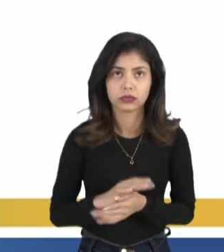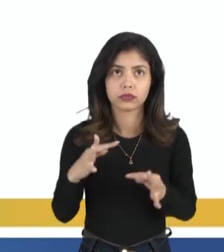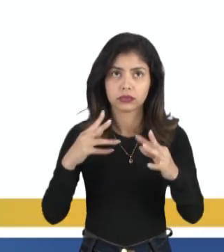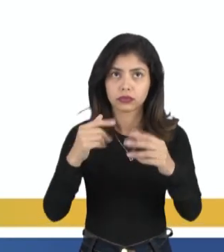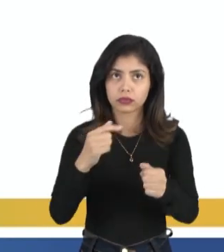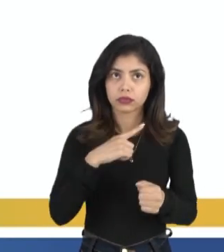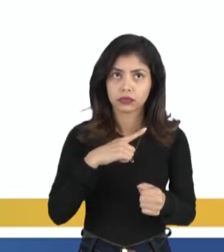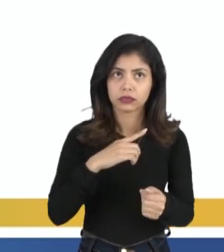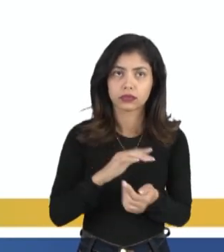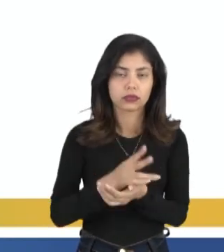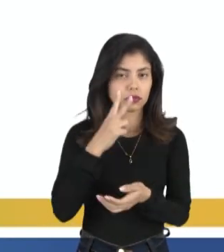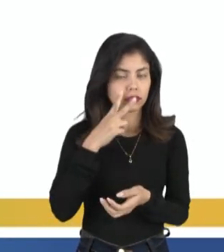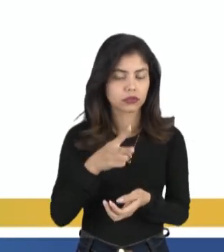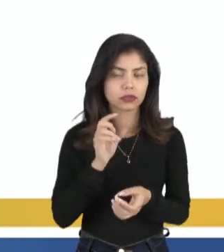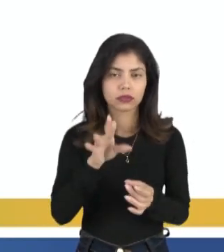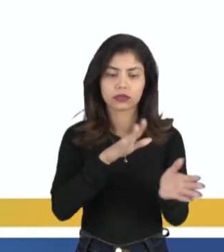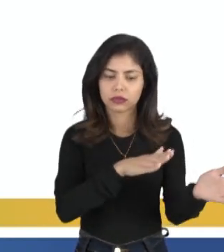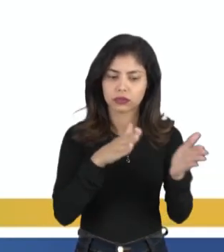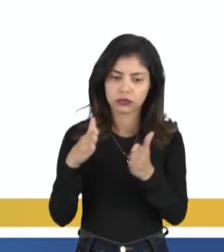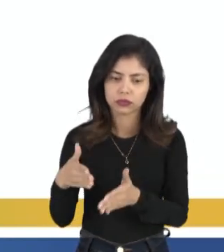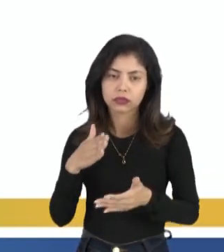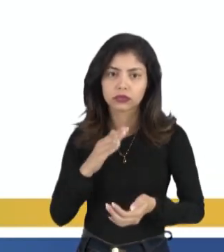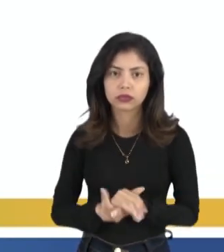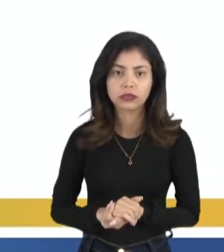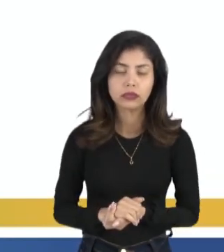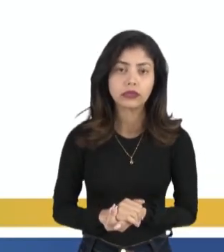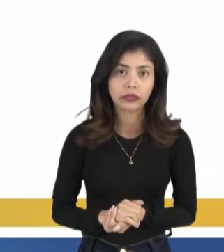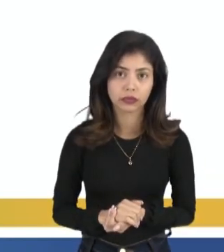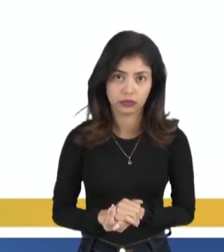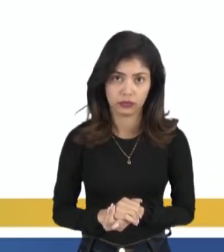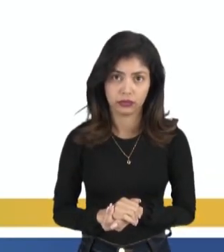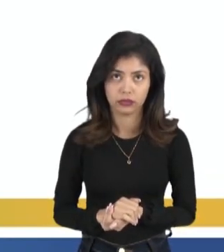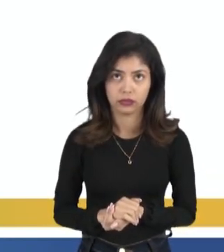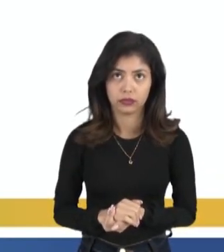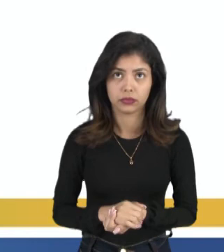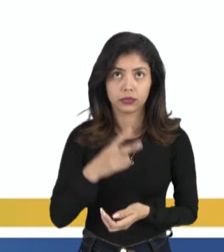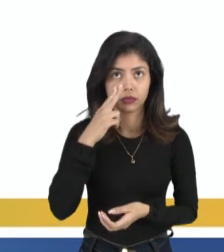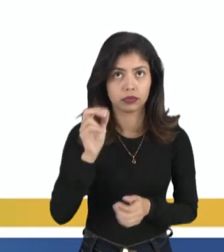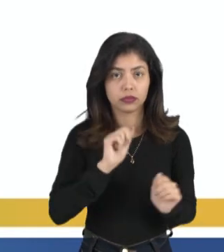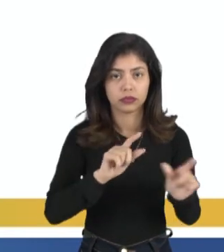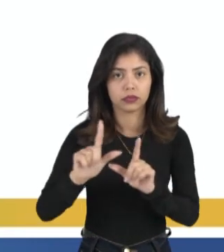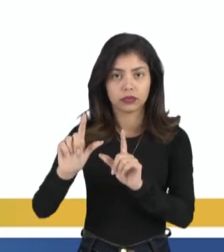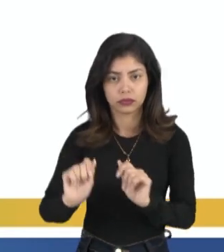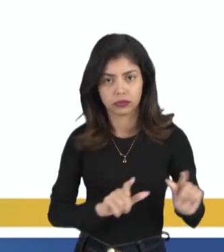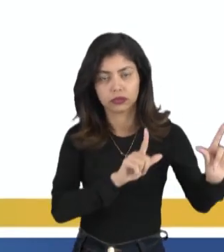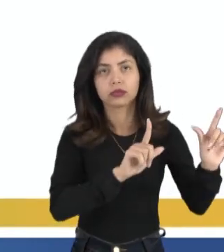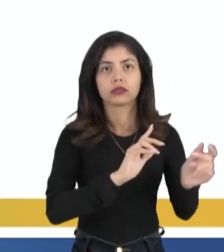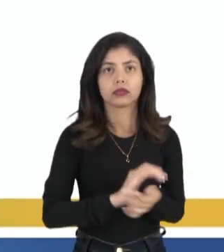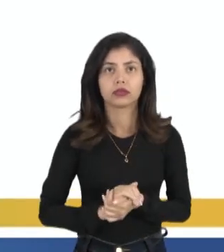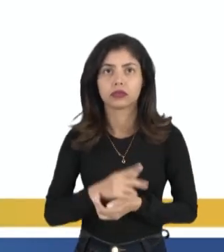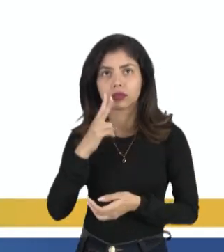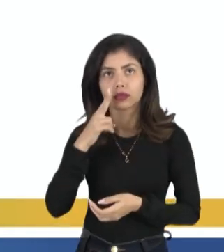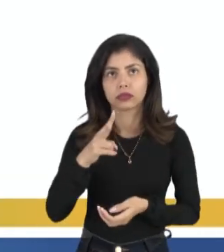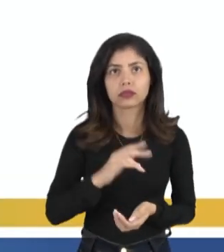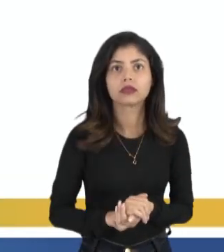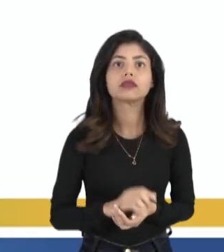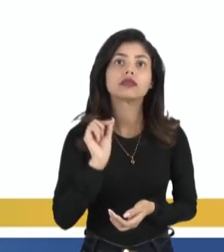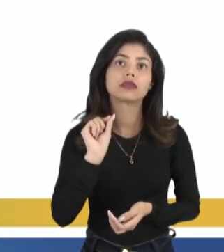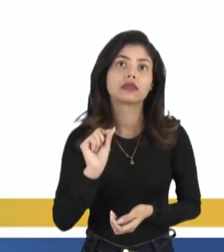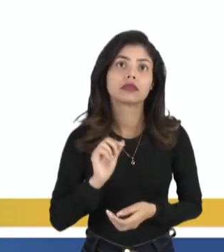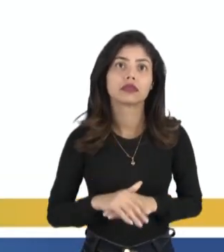todo esse hemisfério aqui, ó, não só uma parte, como nós vimos nos slides anteriores, ó. Nos slides anteriores nós vimos aqui,